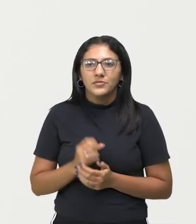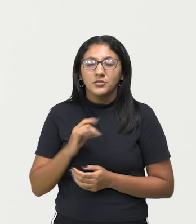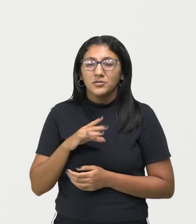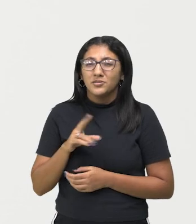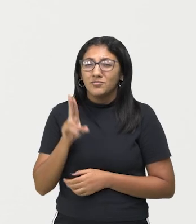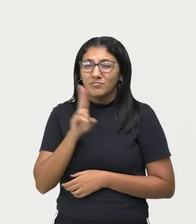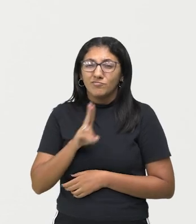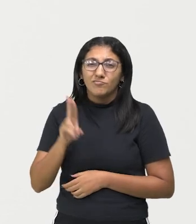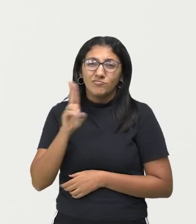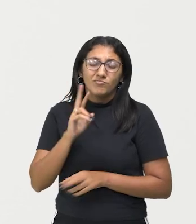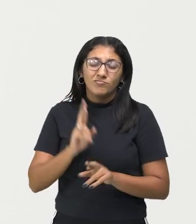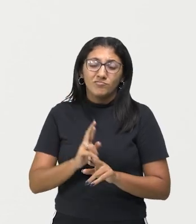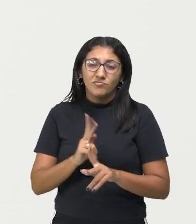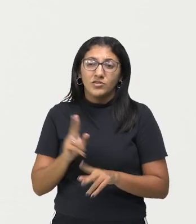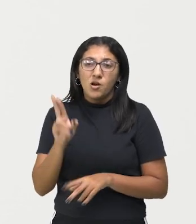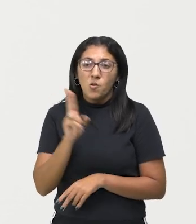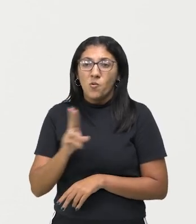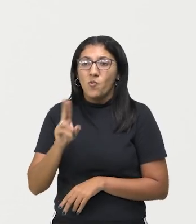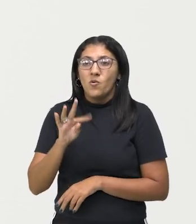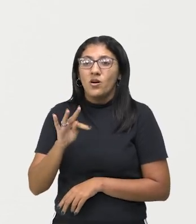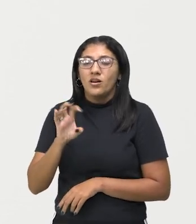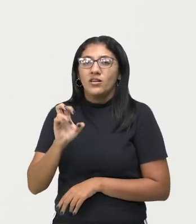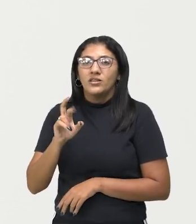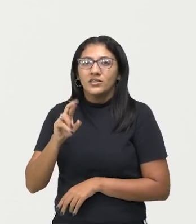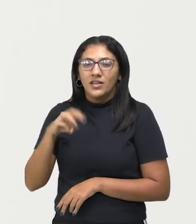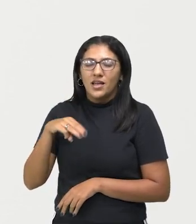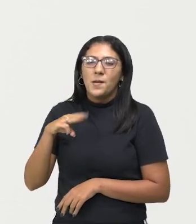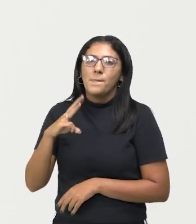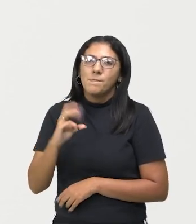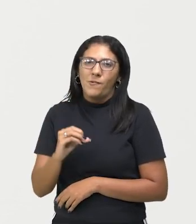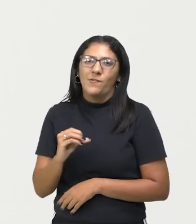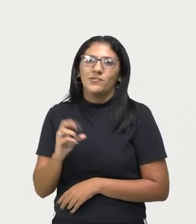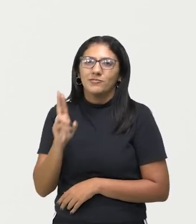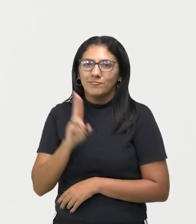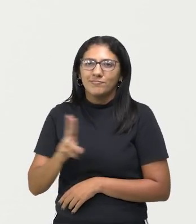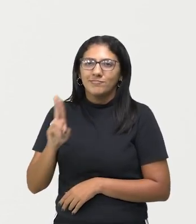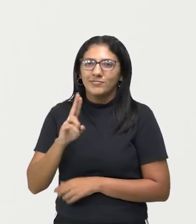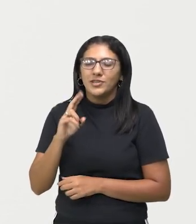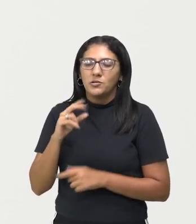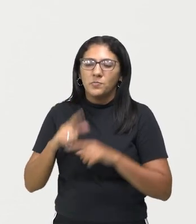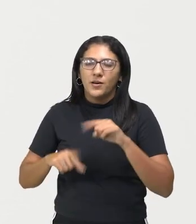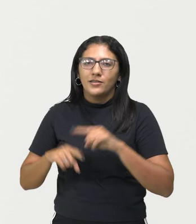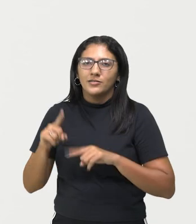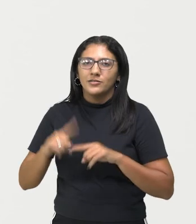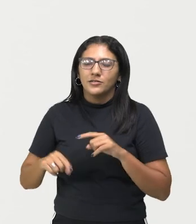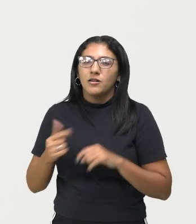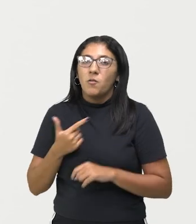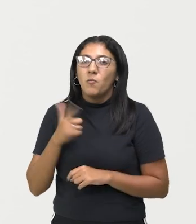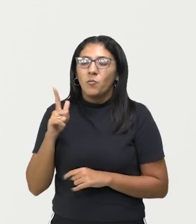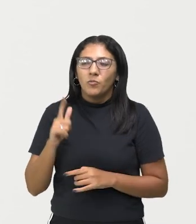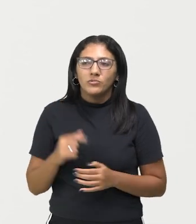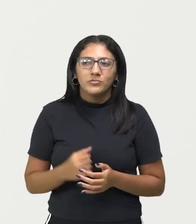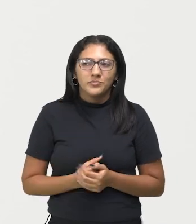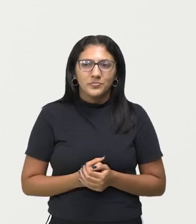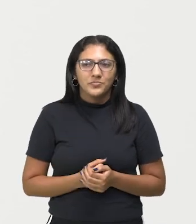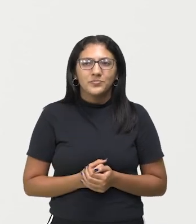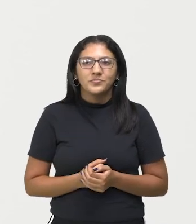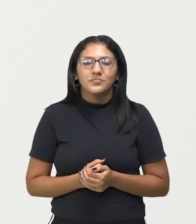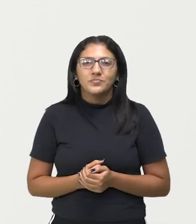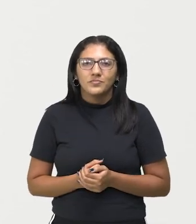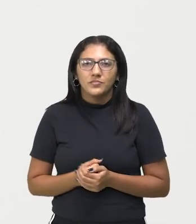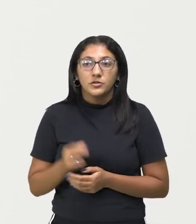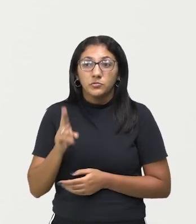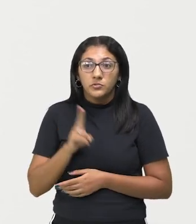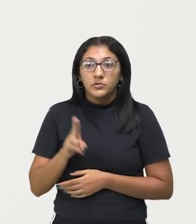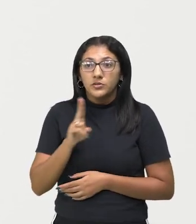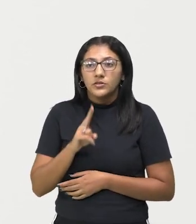barato se ainda estivéssemos utilizando as termoelétricas, nesse caso da usina de Balbina, tá ok? A capacidade de